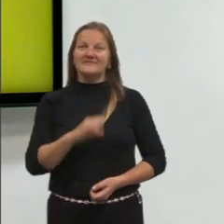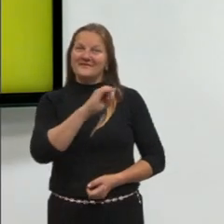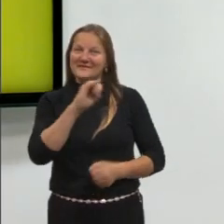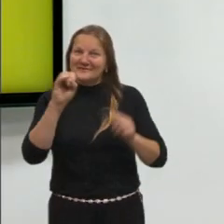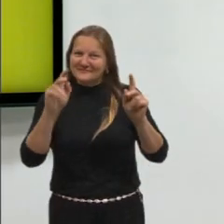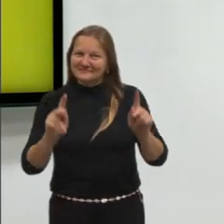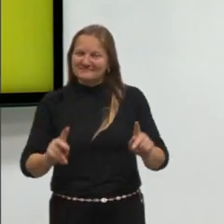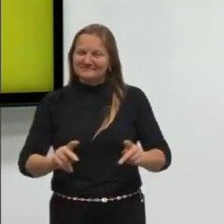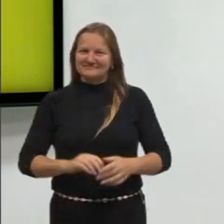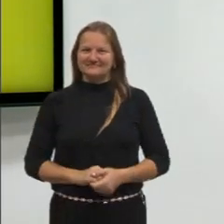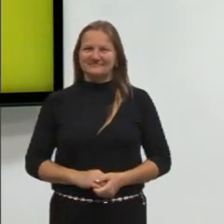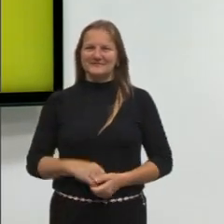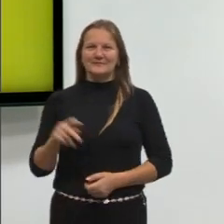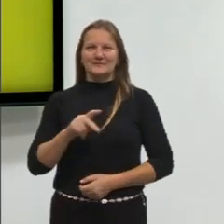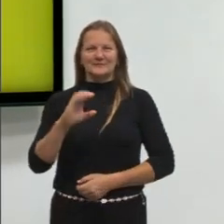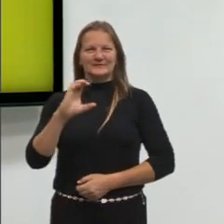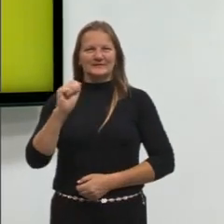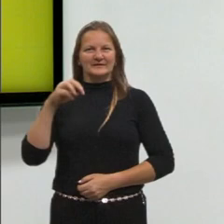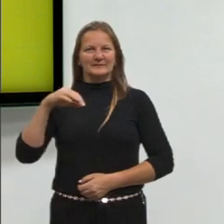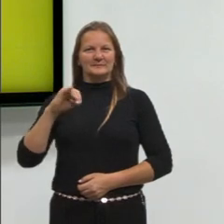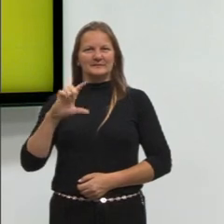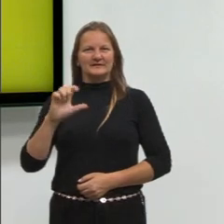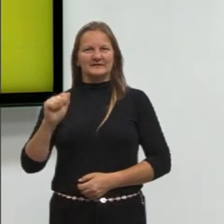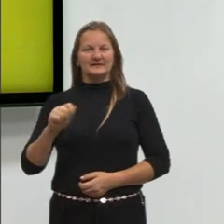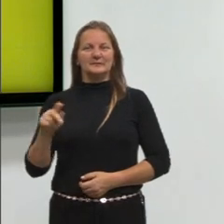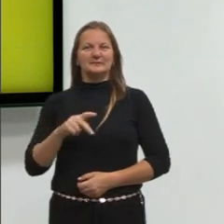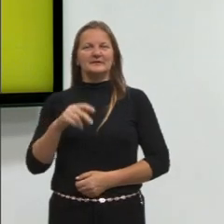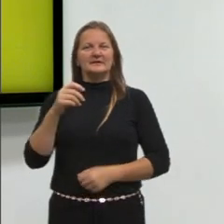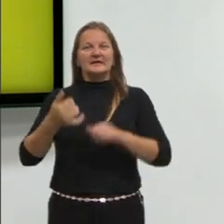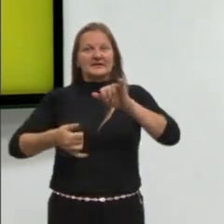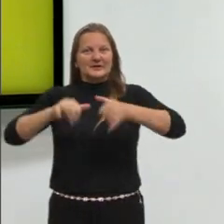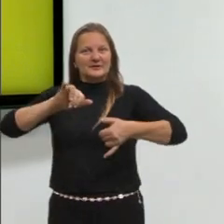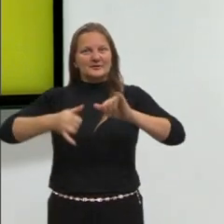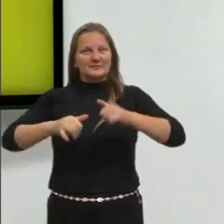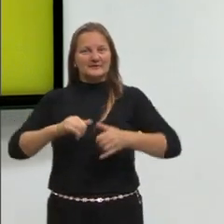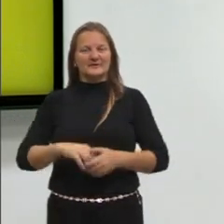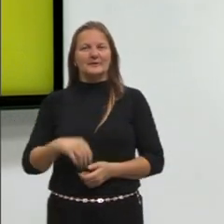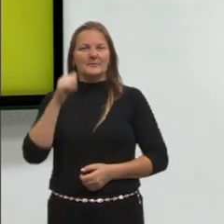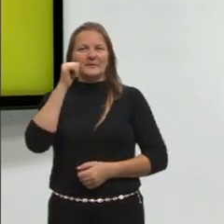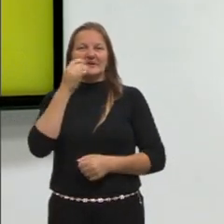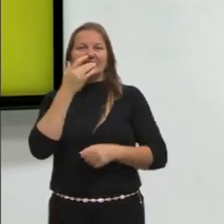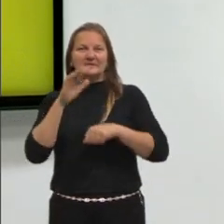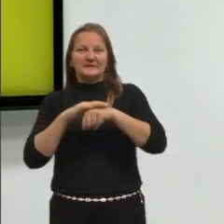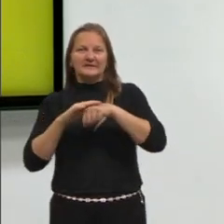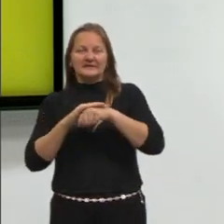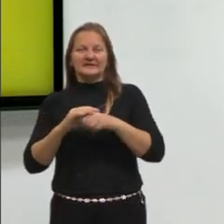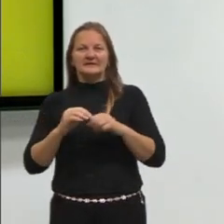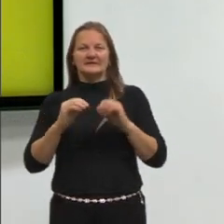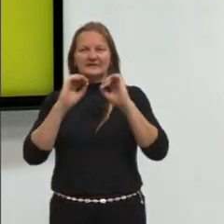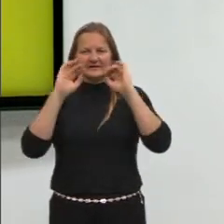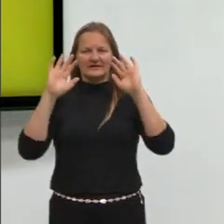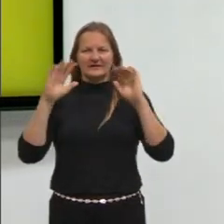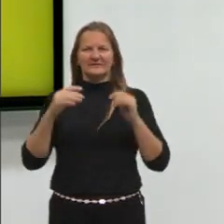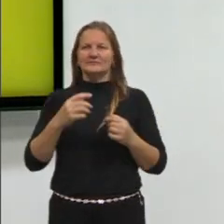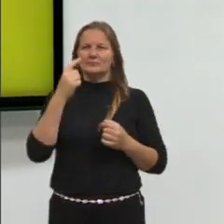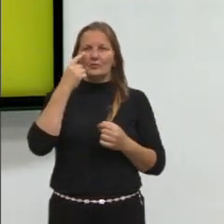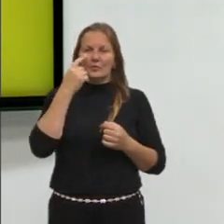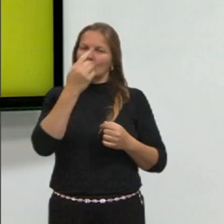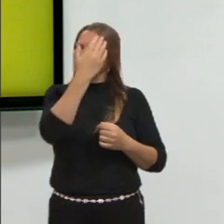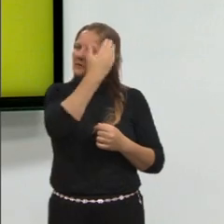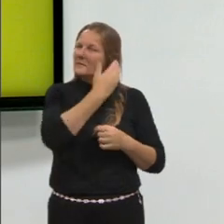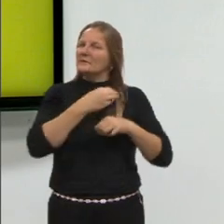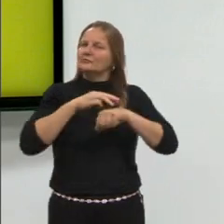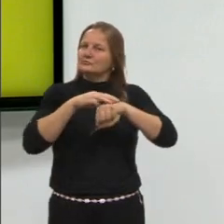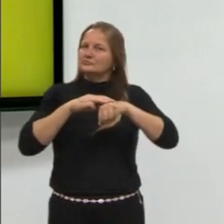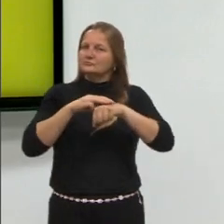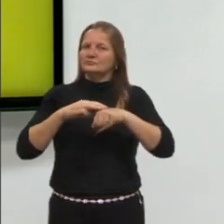Olá pessoal eu sou a professora Camila grandini Sou professora de química sou uma mulher branca e de pele clara olhos e cabelos